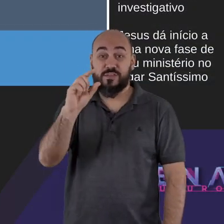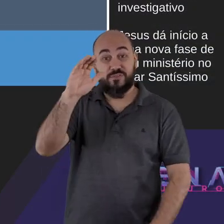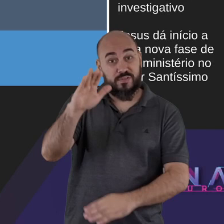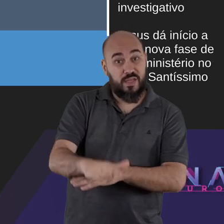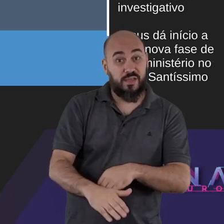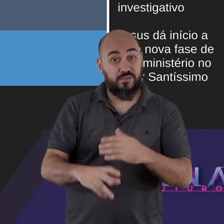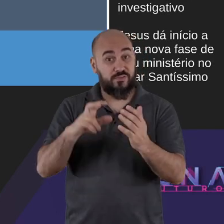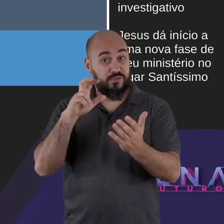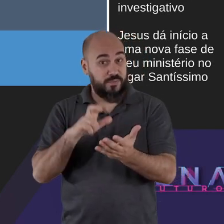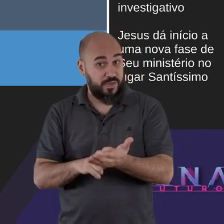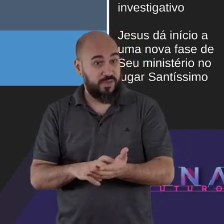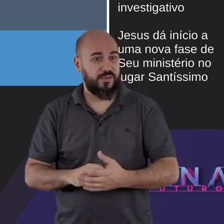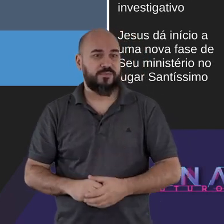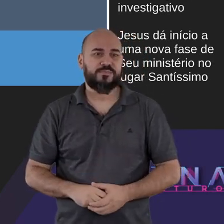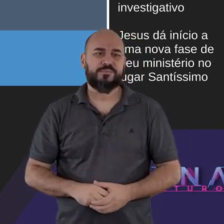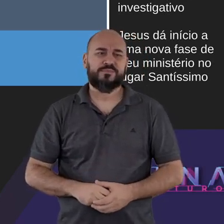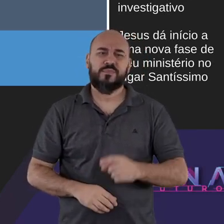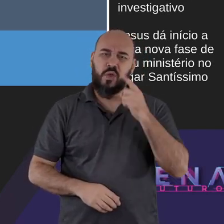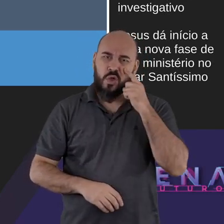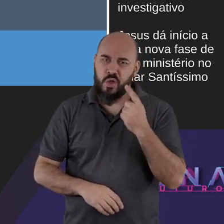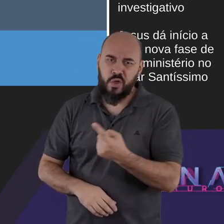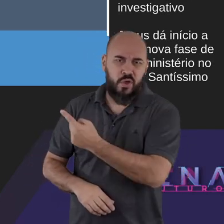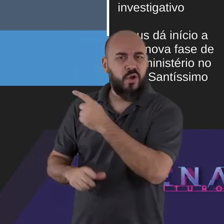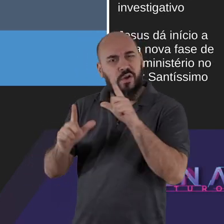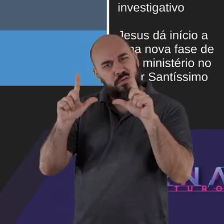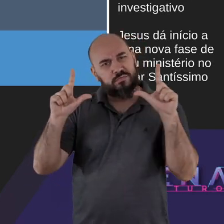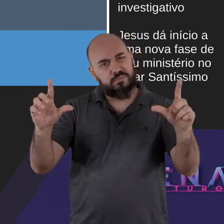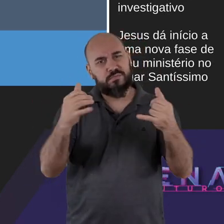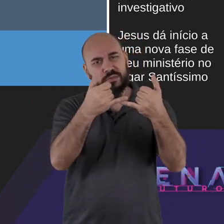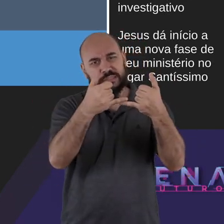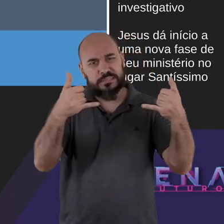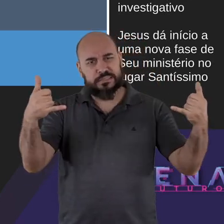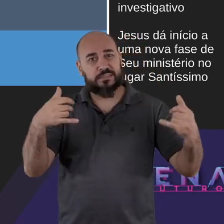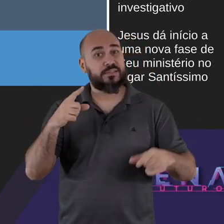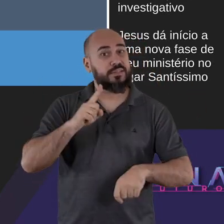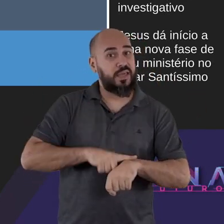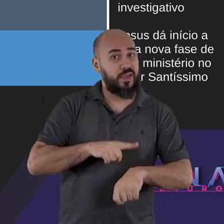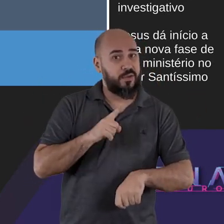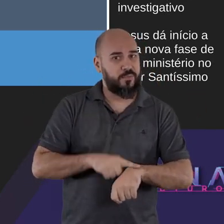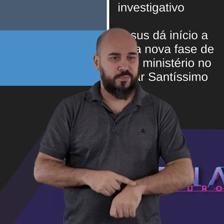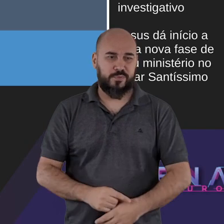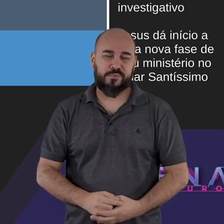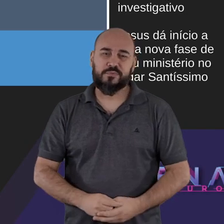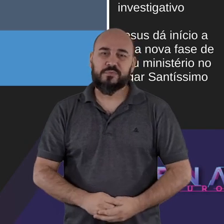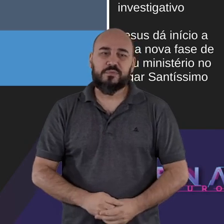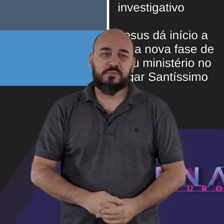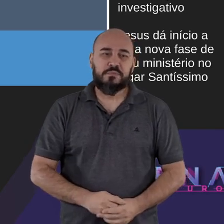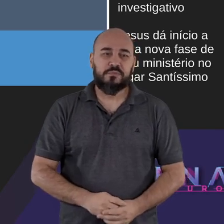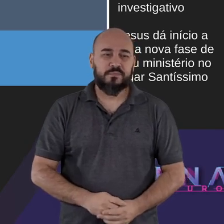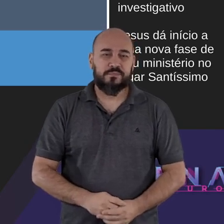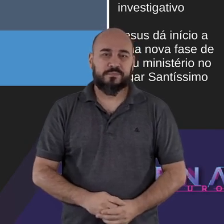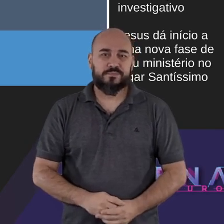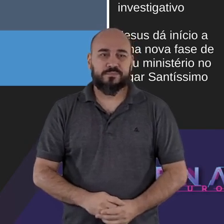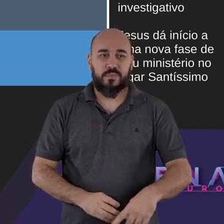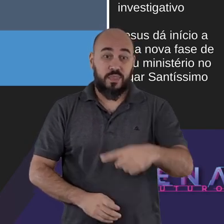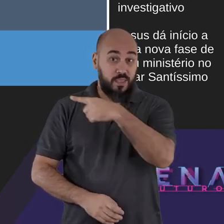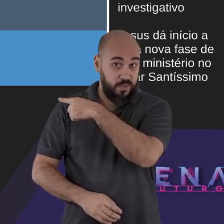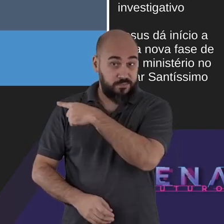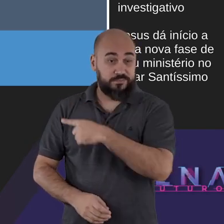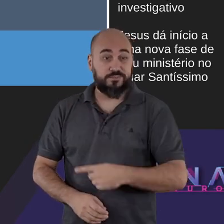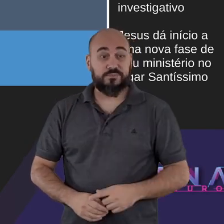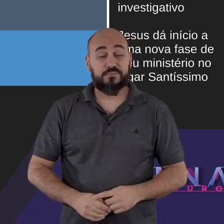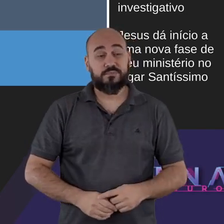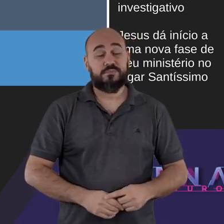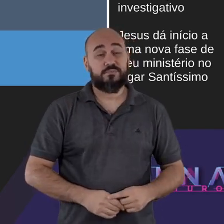cenário, nós temos neste gráfico uma compreensão de uma